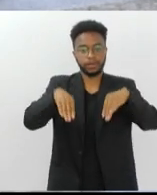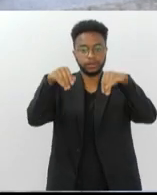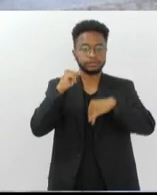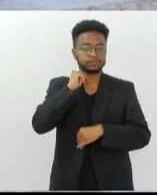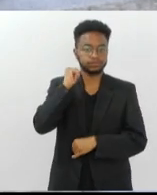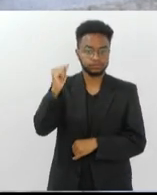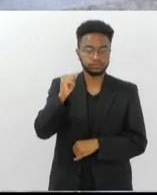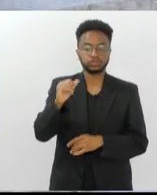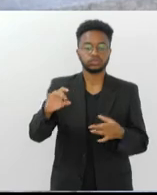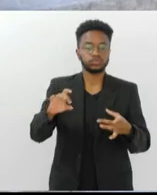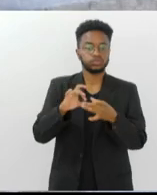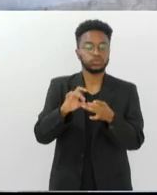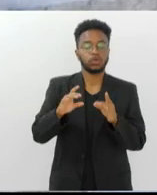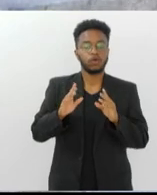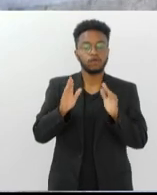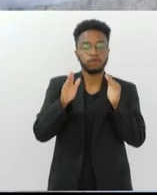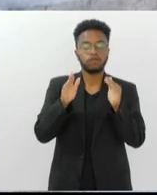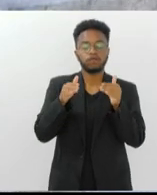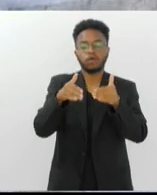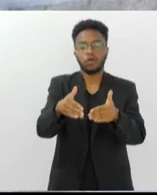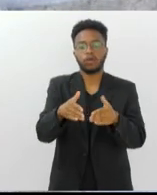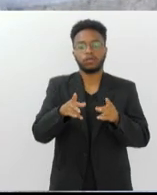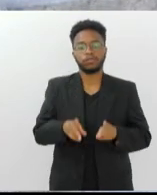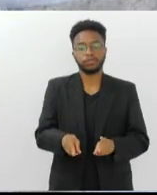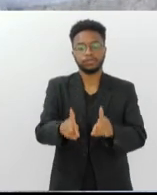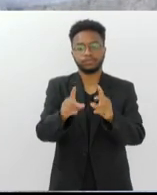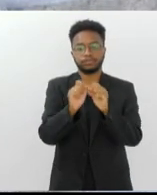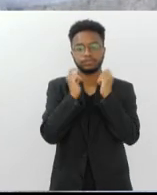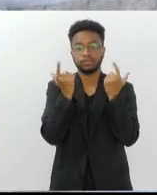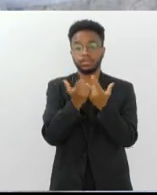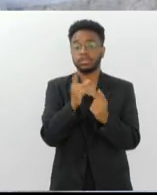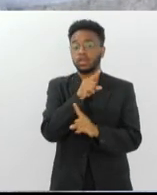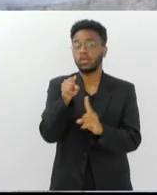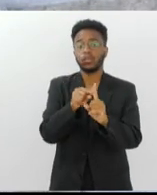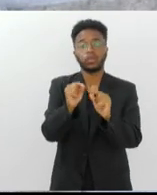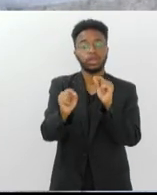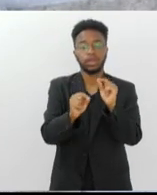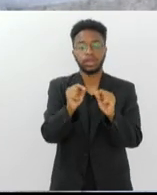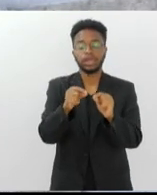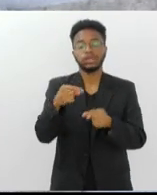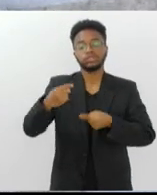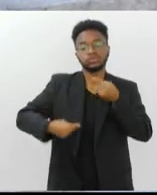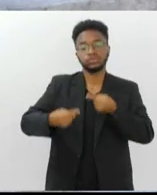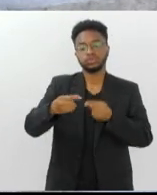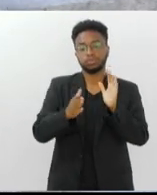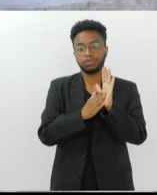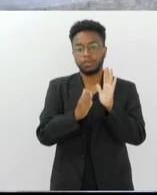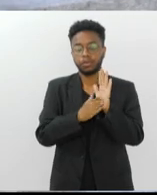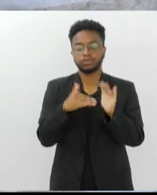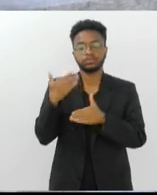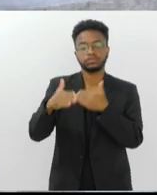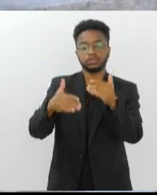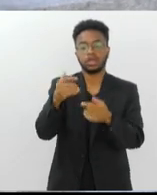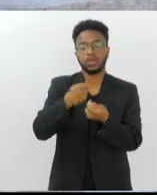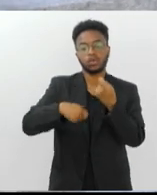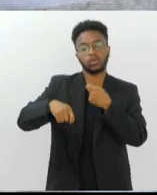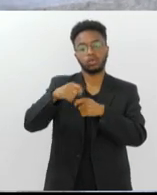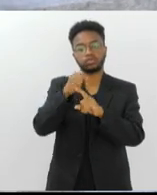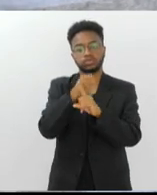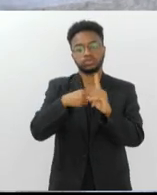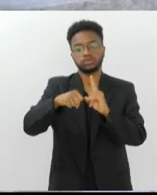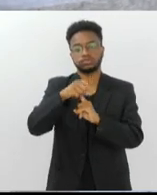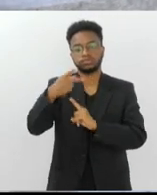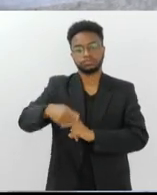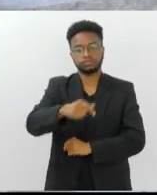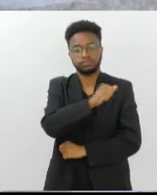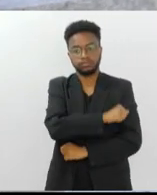Fórum Permanente da Alerge, que tem esse objetivo principal de debater proposta para o desenvolvimento econômico e social do Estado do Rio